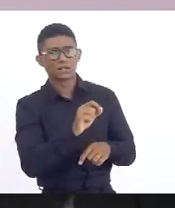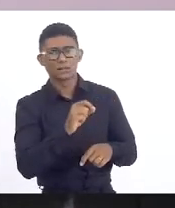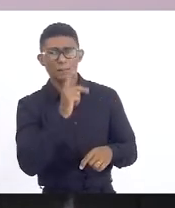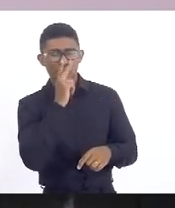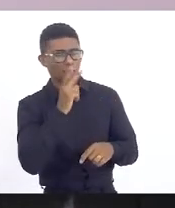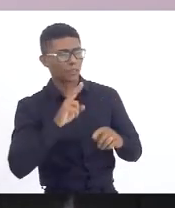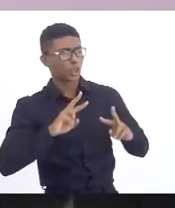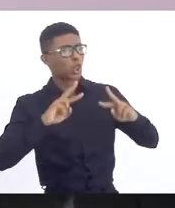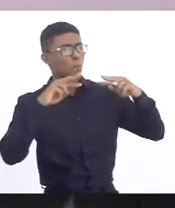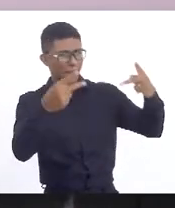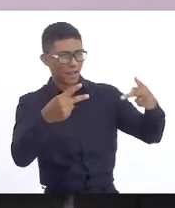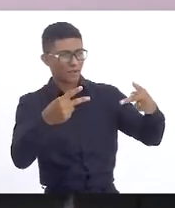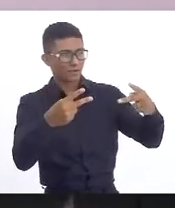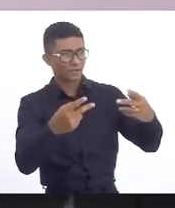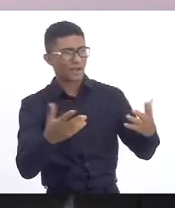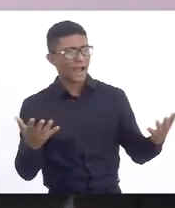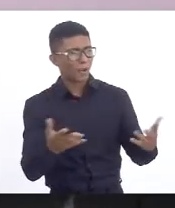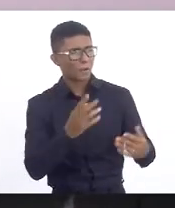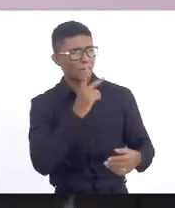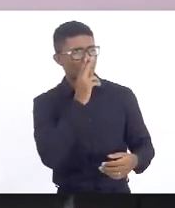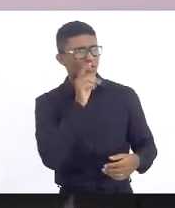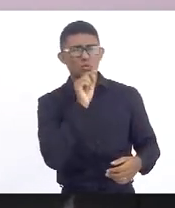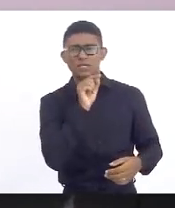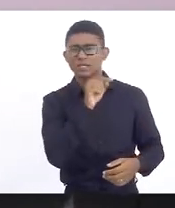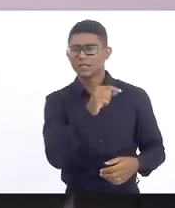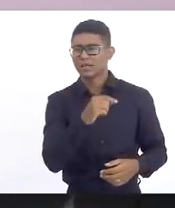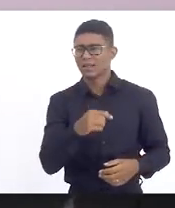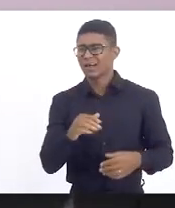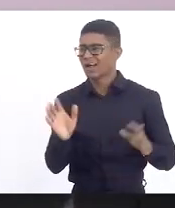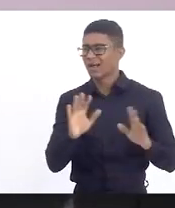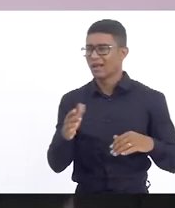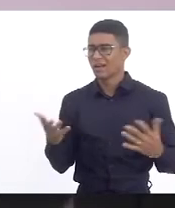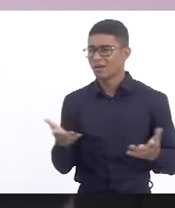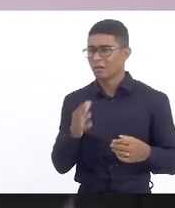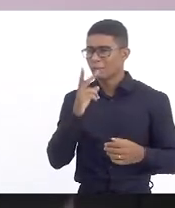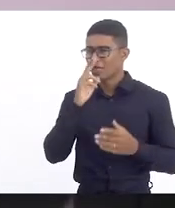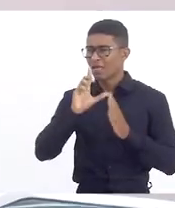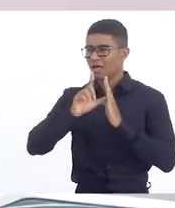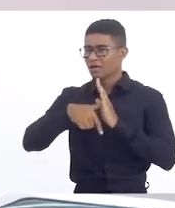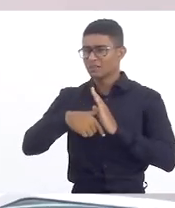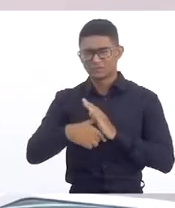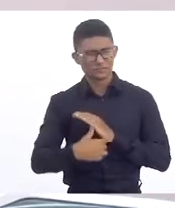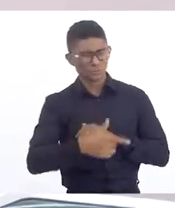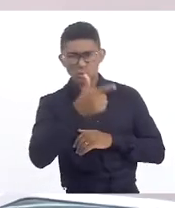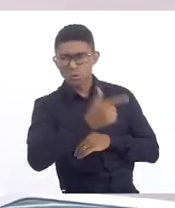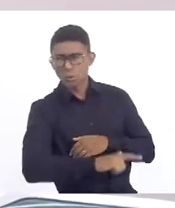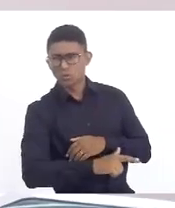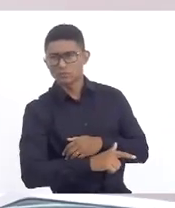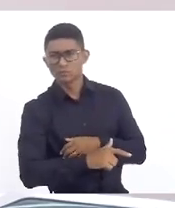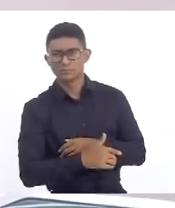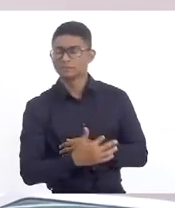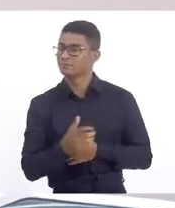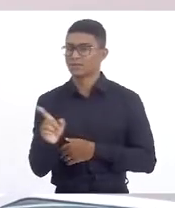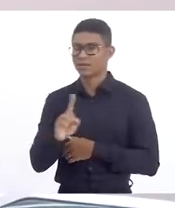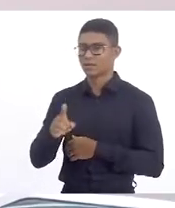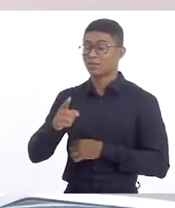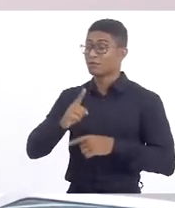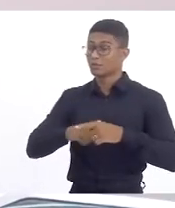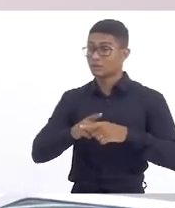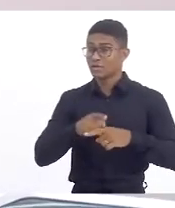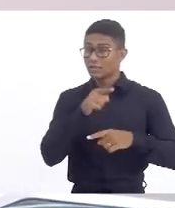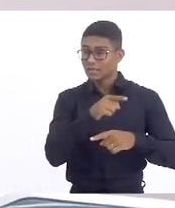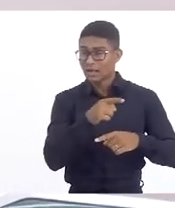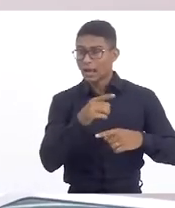que esqueceu-se os 6 anos iniciando tudo de novo. Porque essas obras, como foi, foram faseadas. A primeira fase